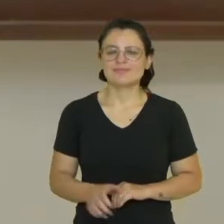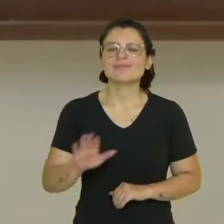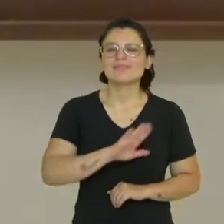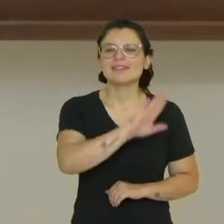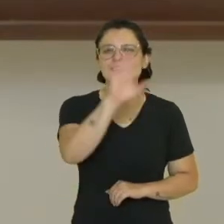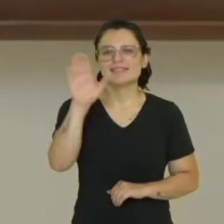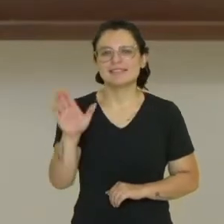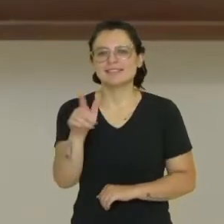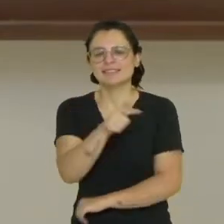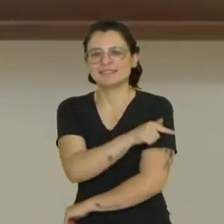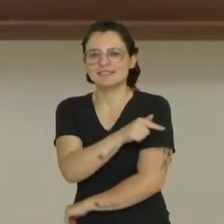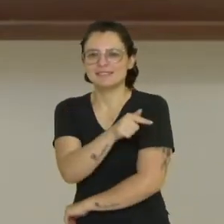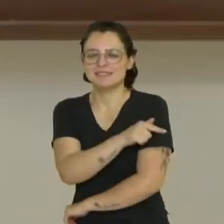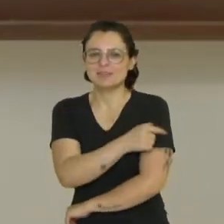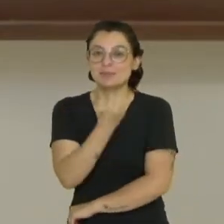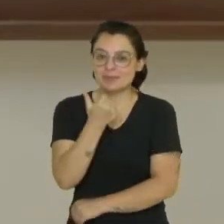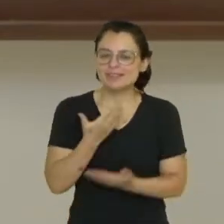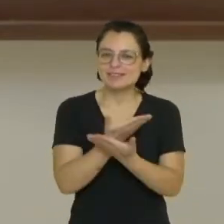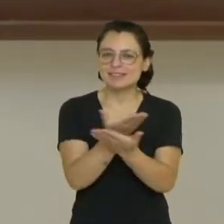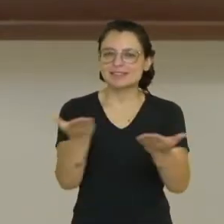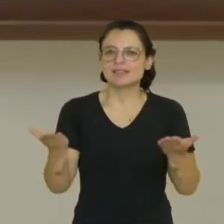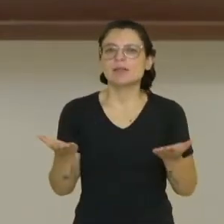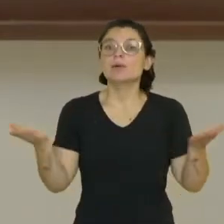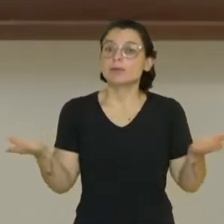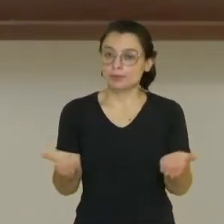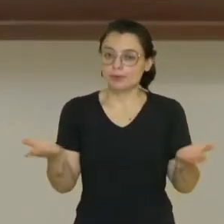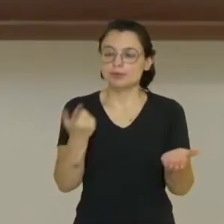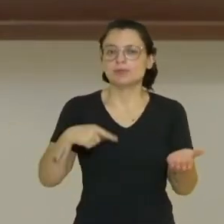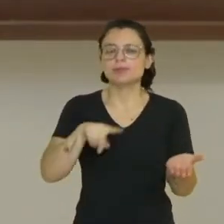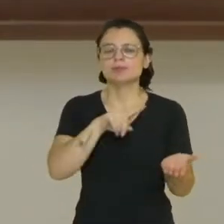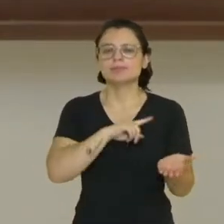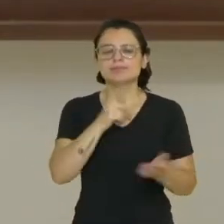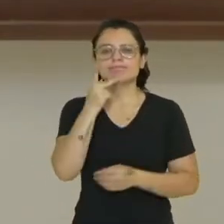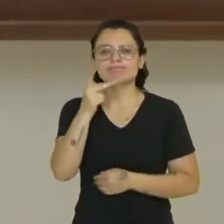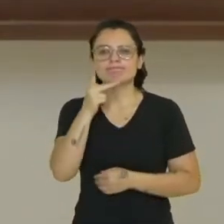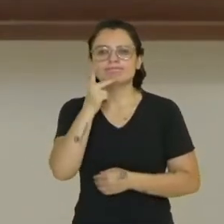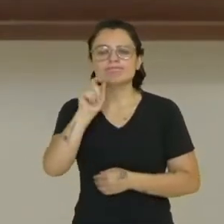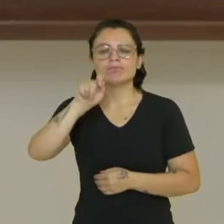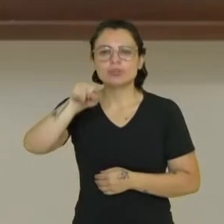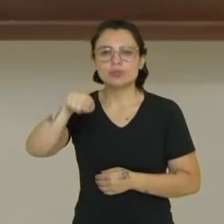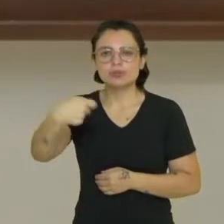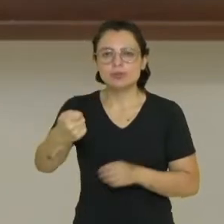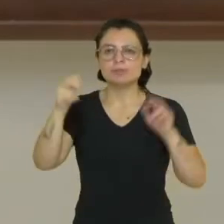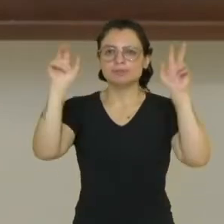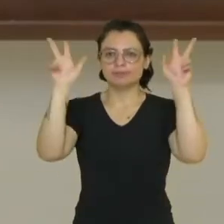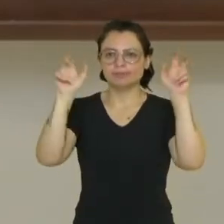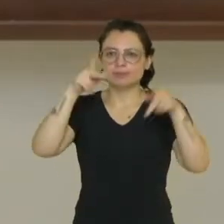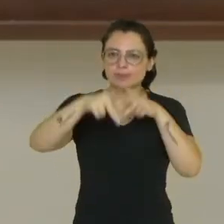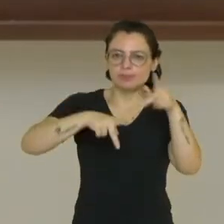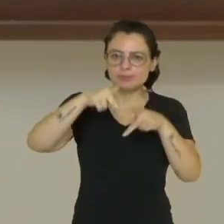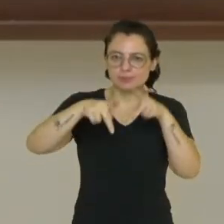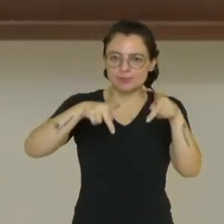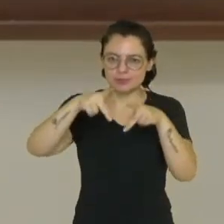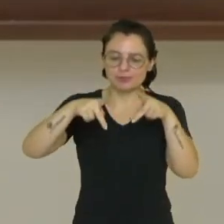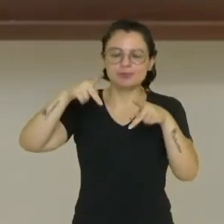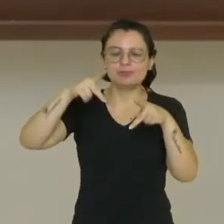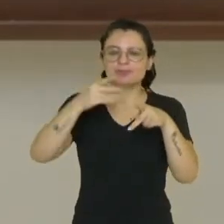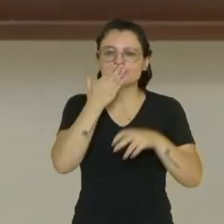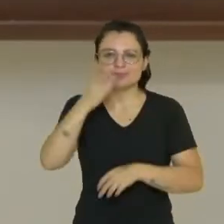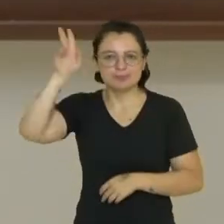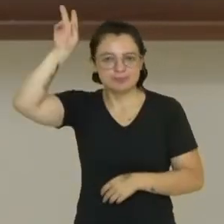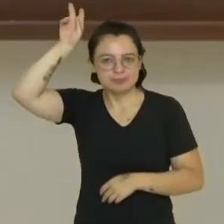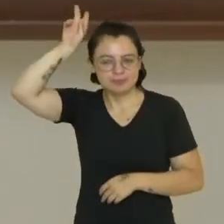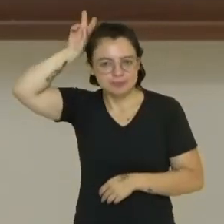Olá, sétimos anos, tudo bem com vocês? Hoje nós vamos falar sobre os povos indígenas da América, especificamente vamos falar sobre